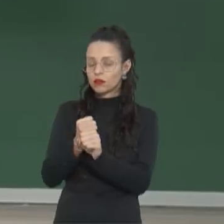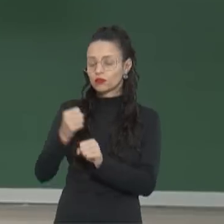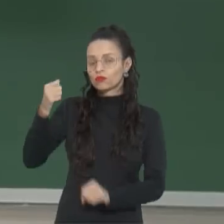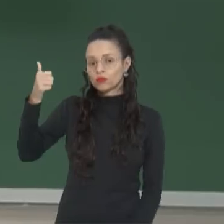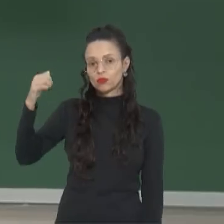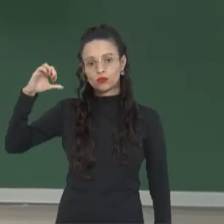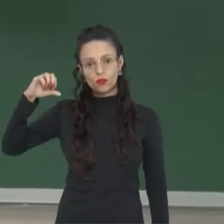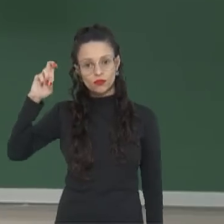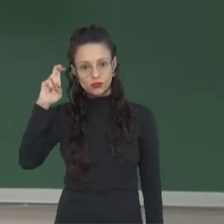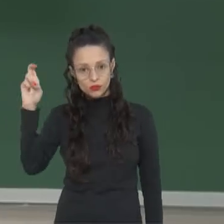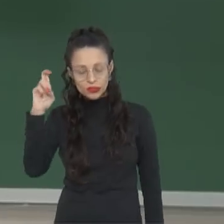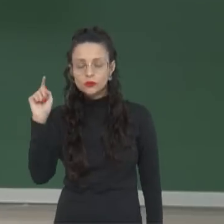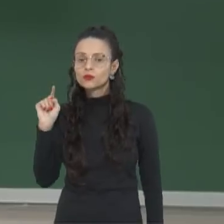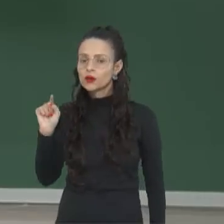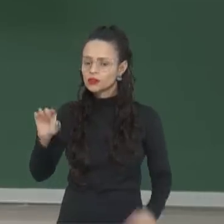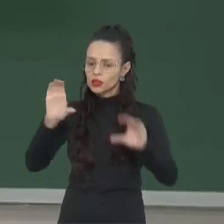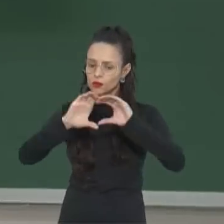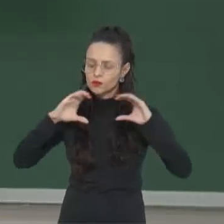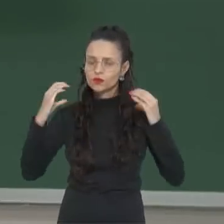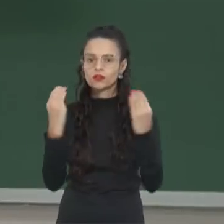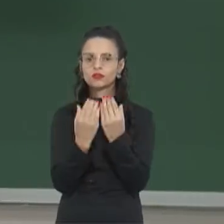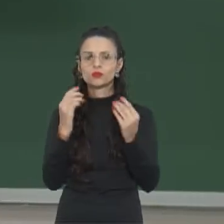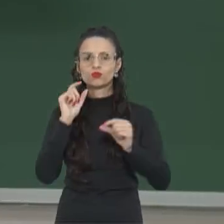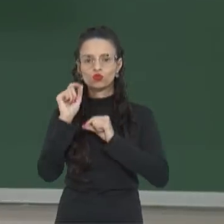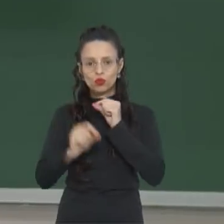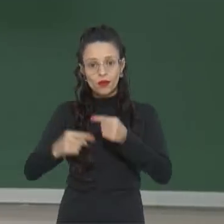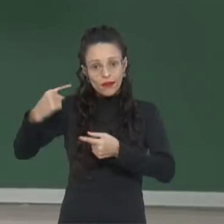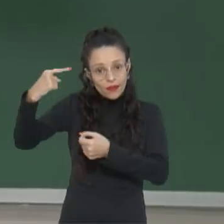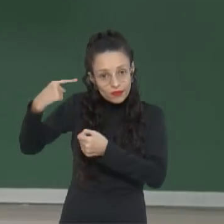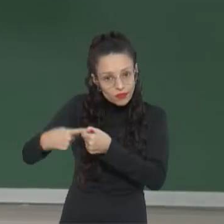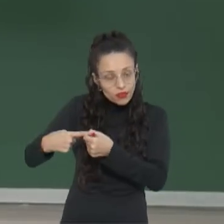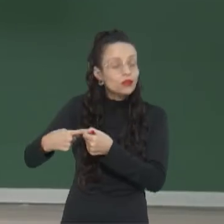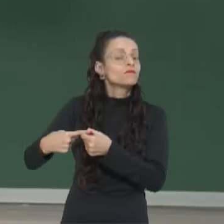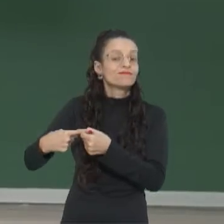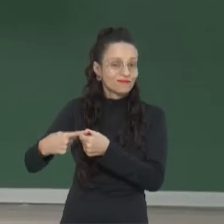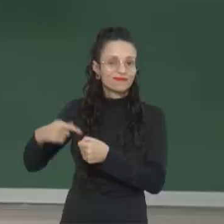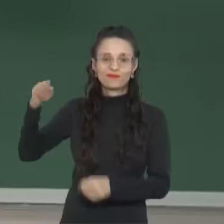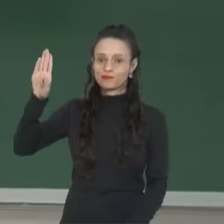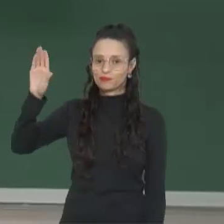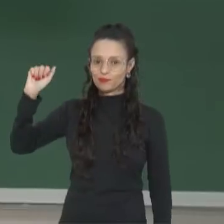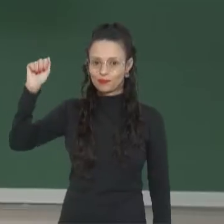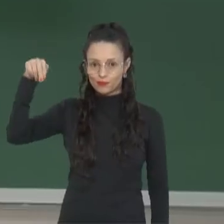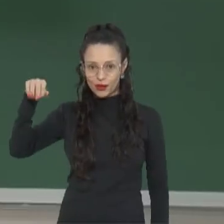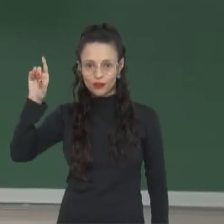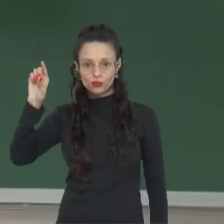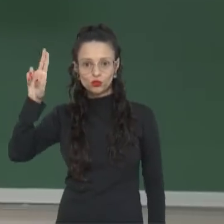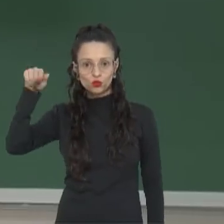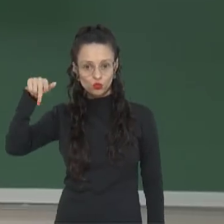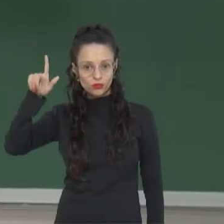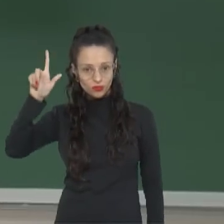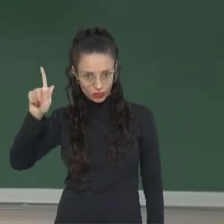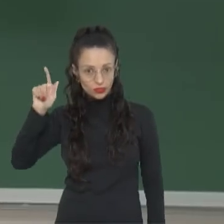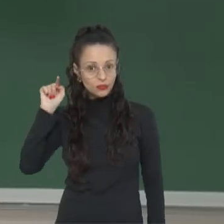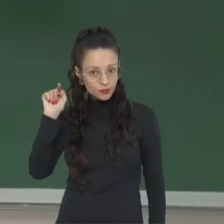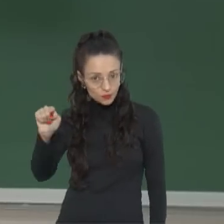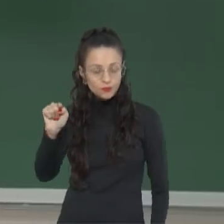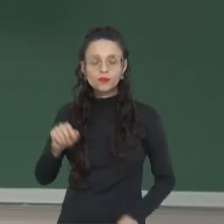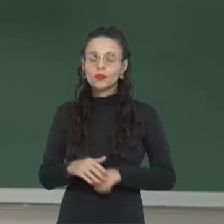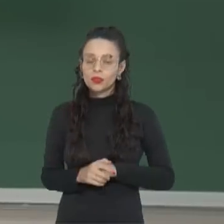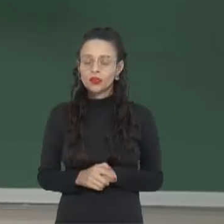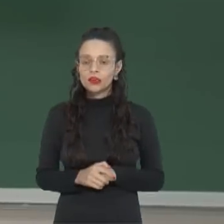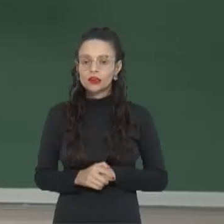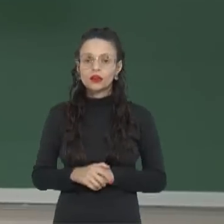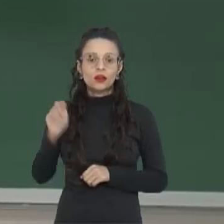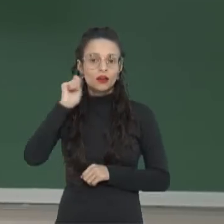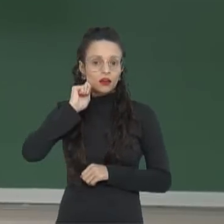1955. Essa conferência foi realizada na cidade de Bandung, na Indonésia, em abril